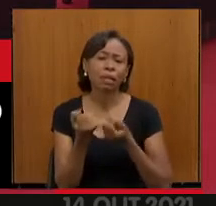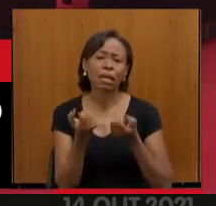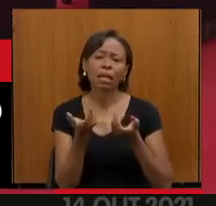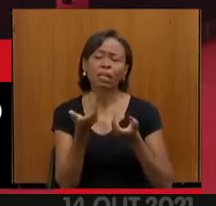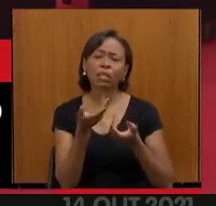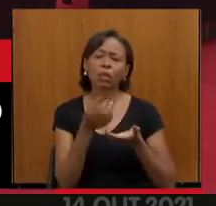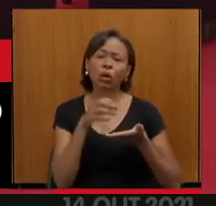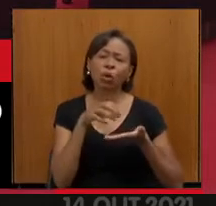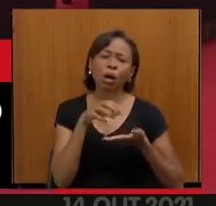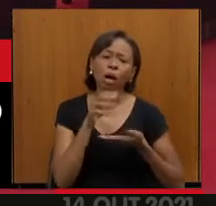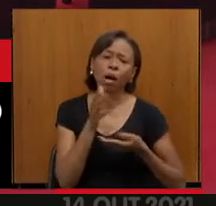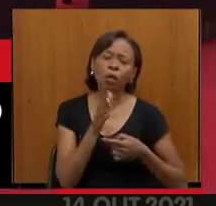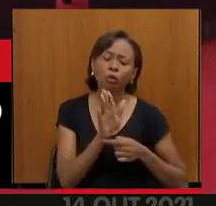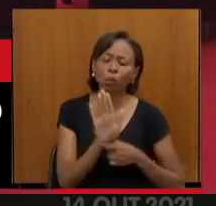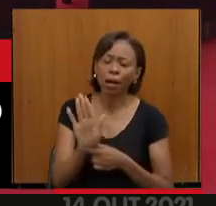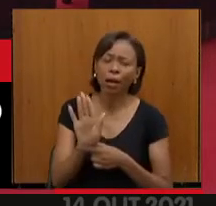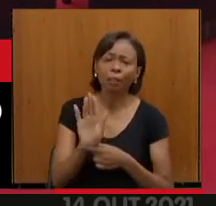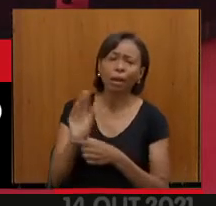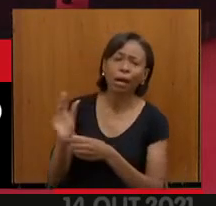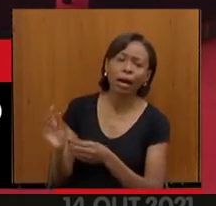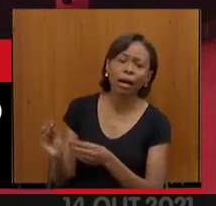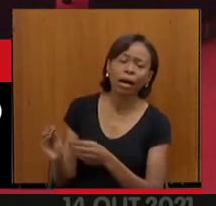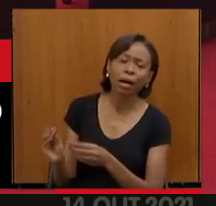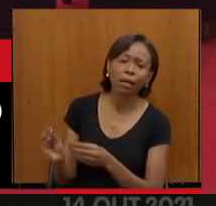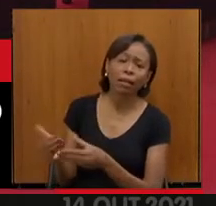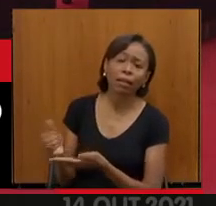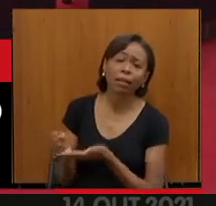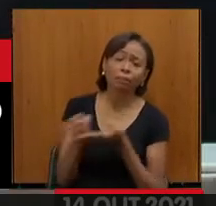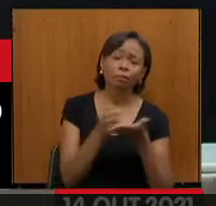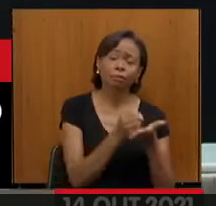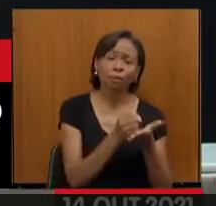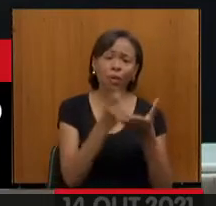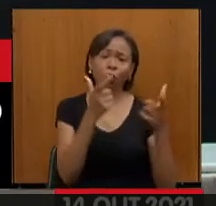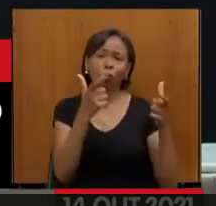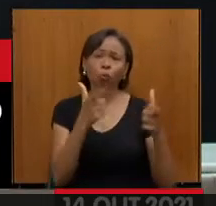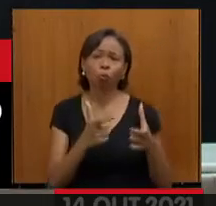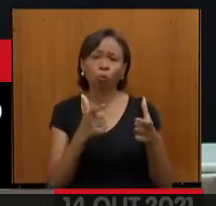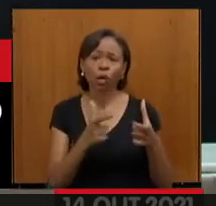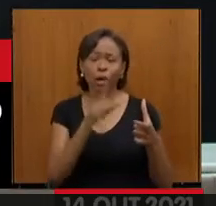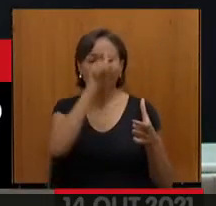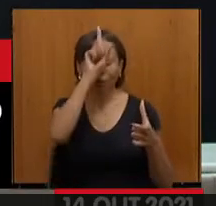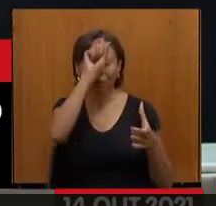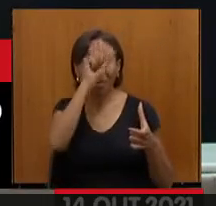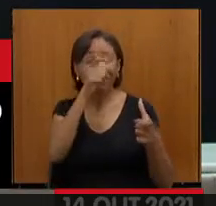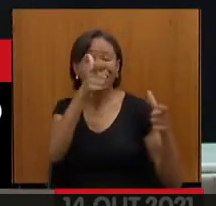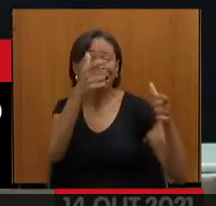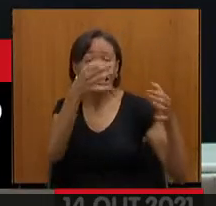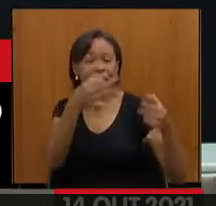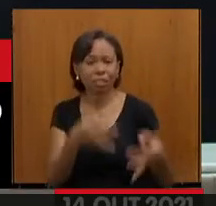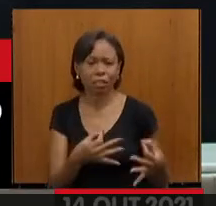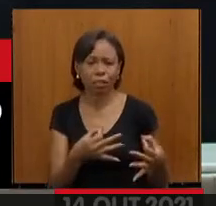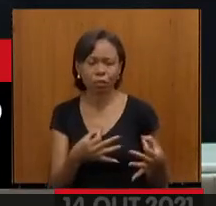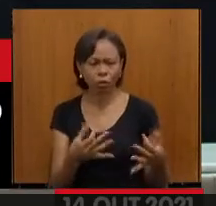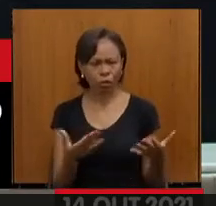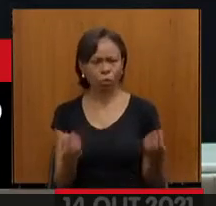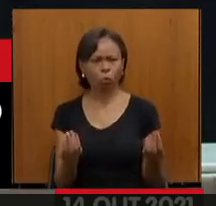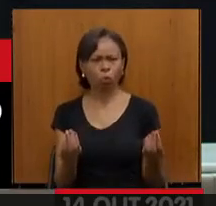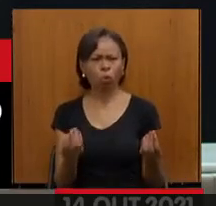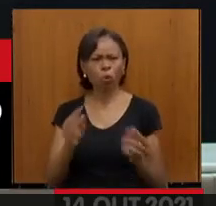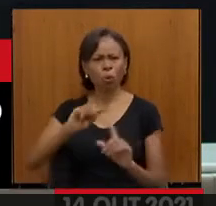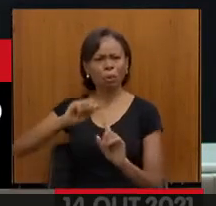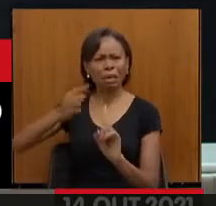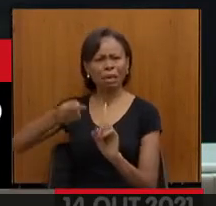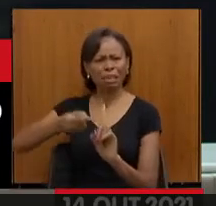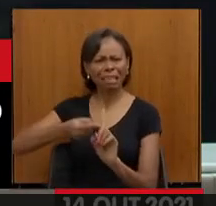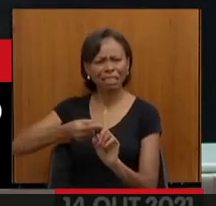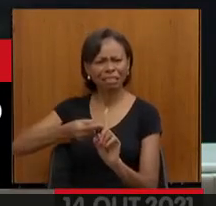que é encontrar a maternidade certa, né? Não é possível imaginar que uma gestante tenha que viajar centenas de